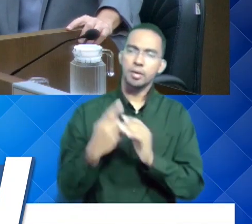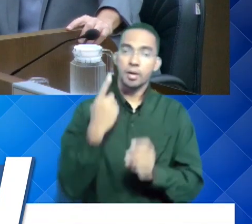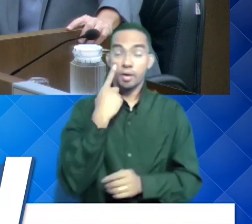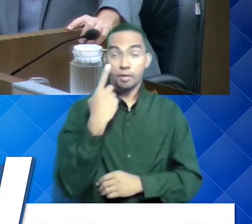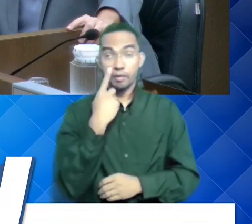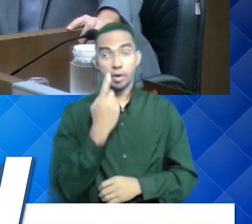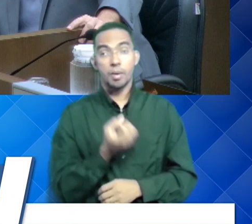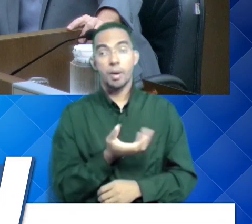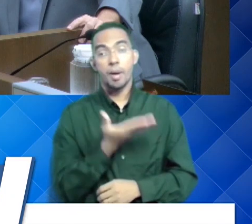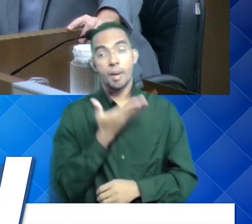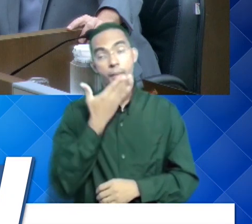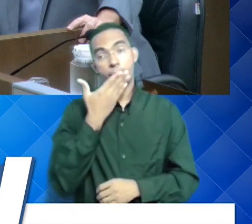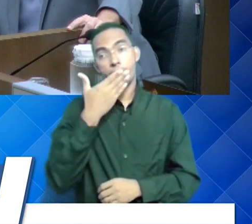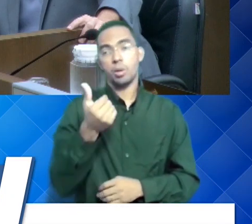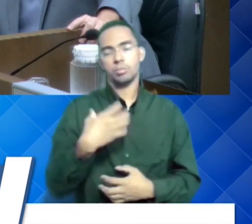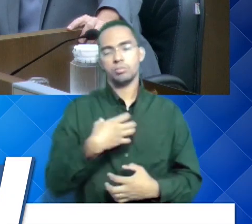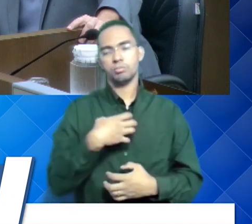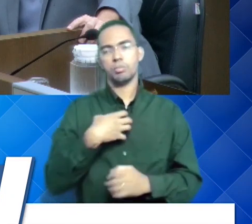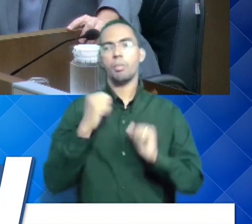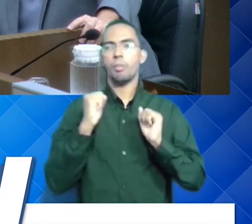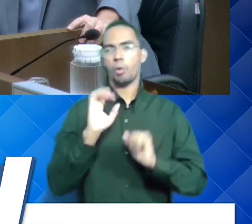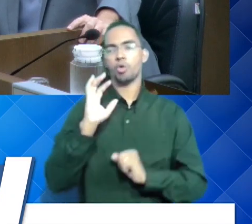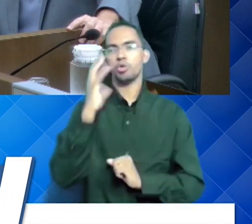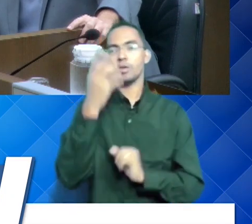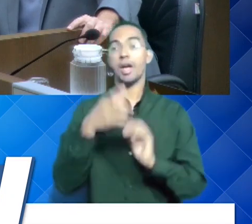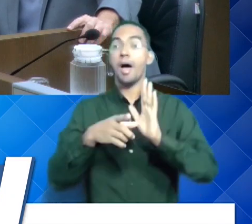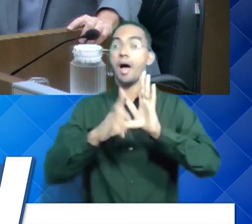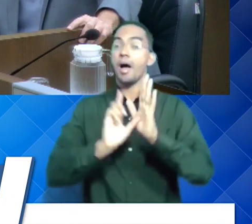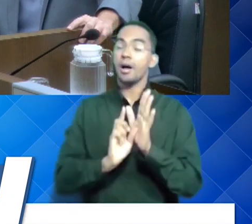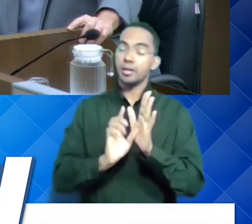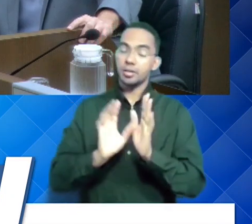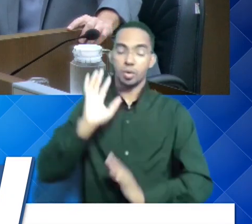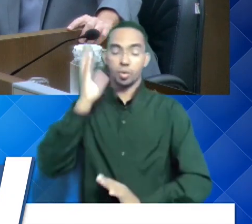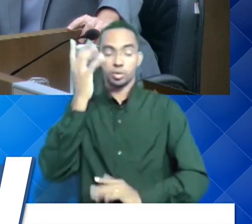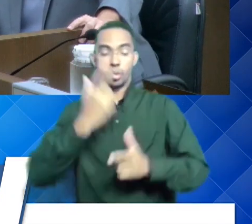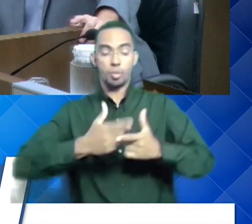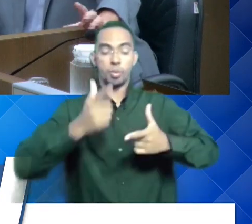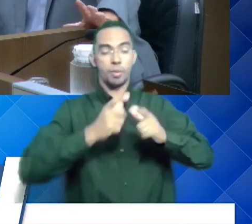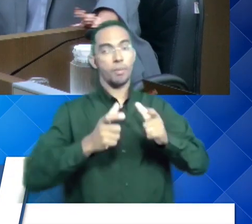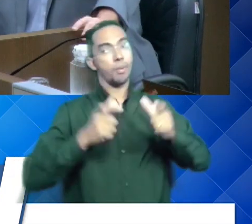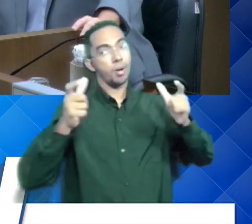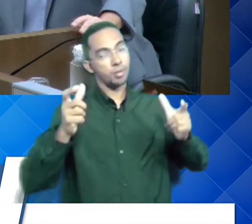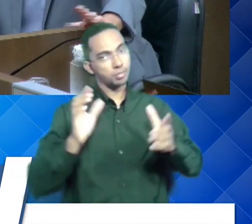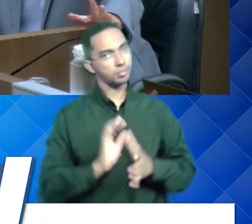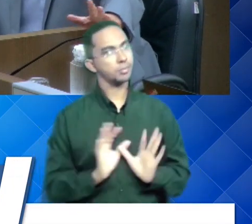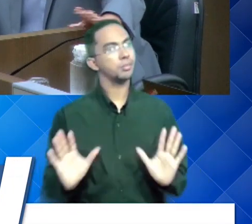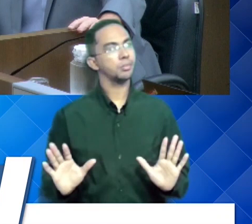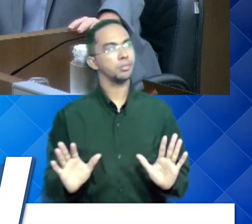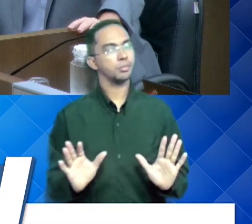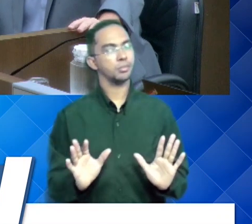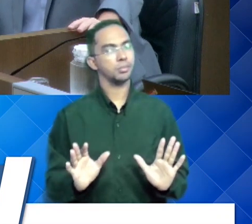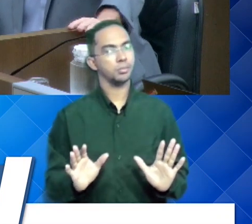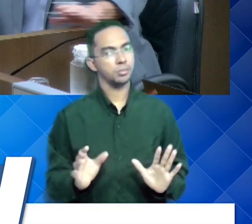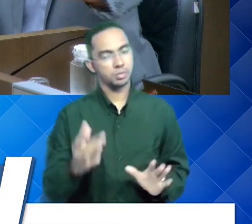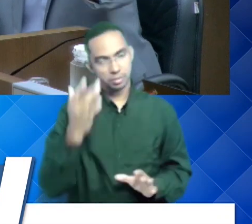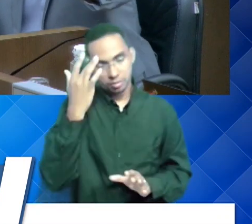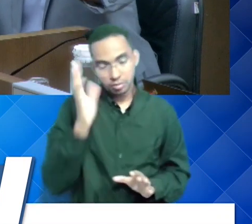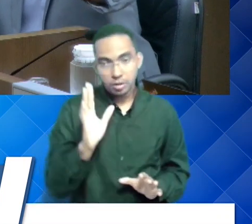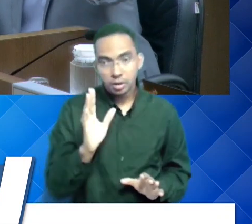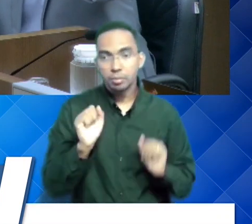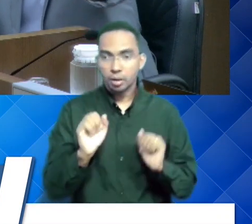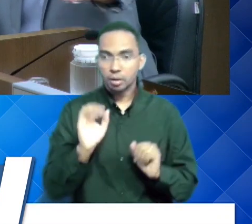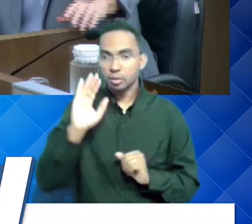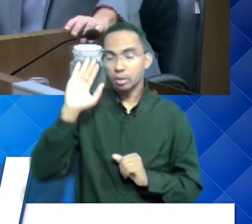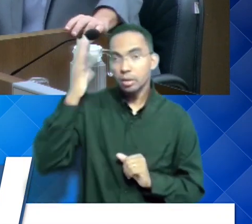melhor solução para resolver o problema antes de uma fatalidade. Né? Bom, não sei se seria uma fatalidade, porque nós